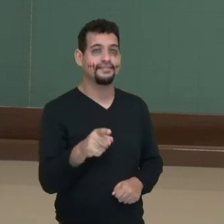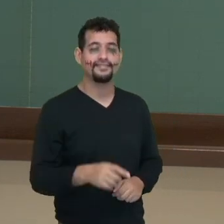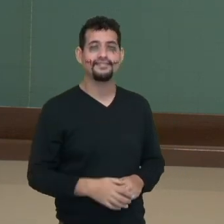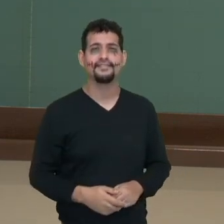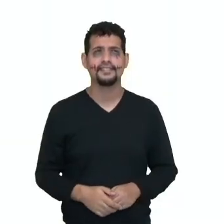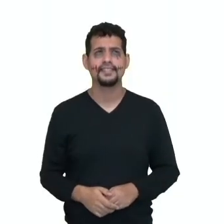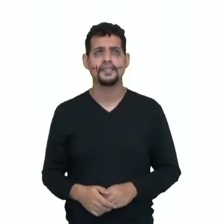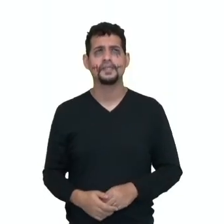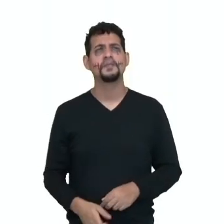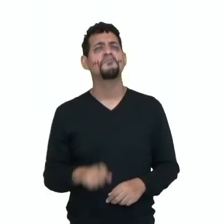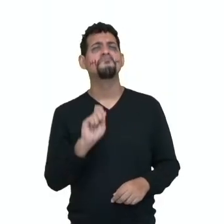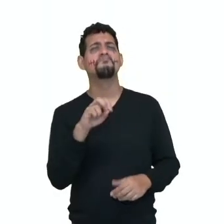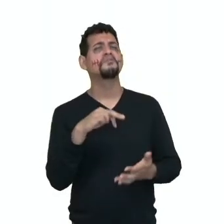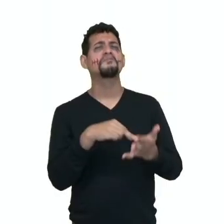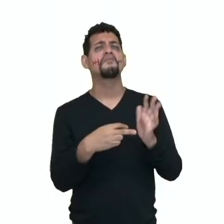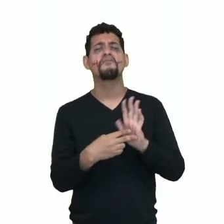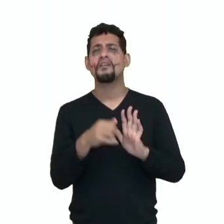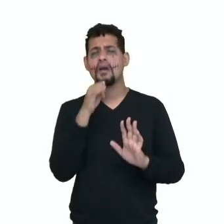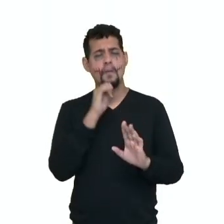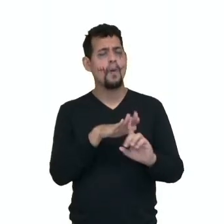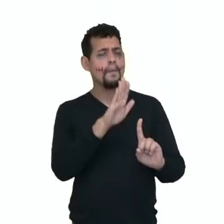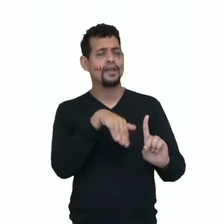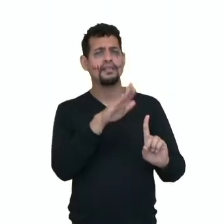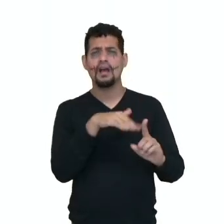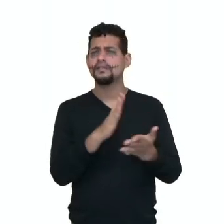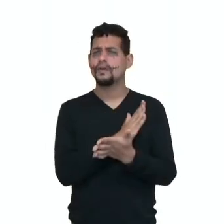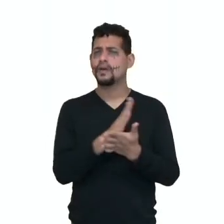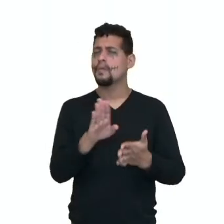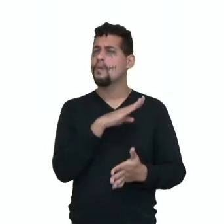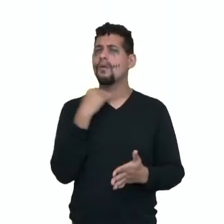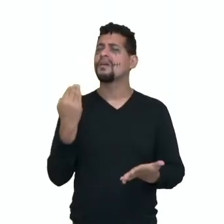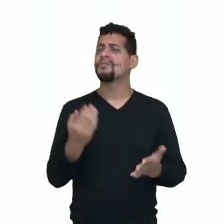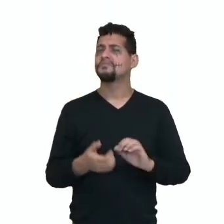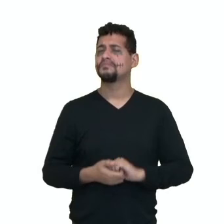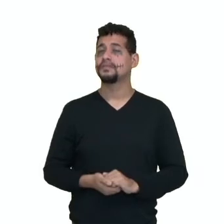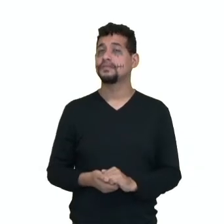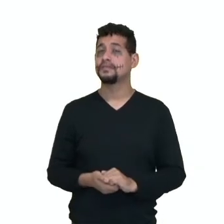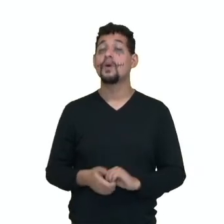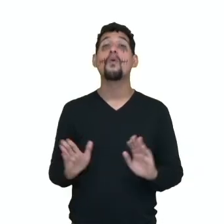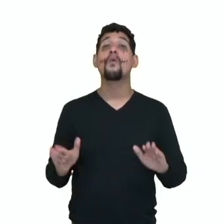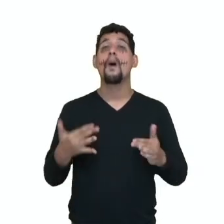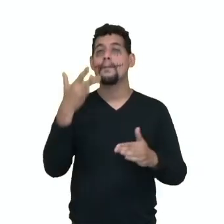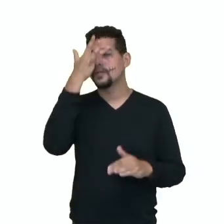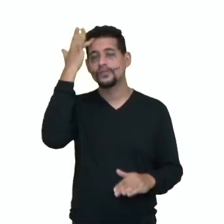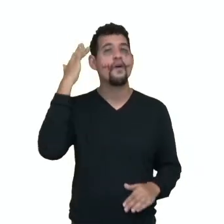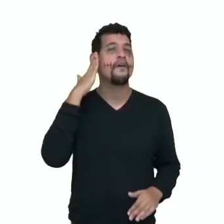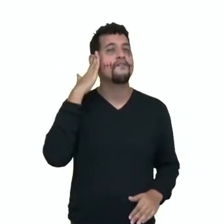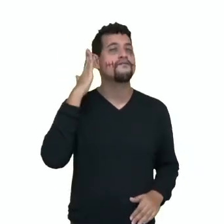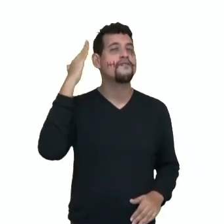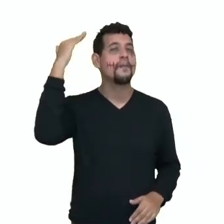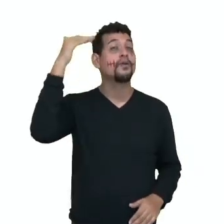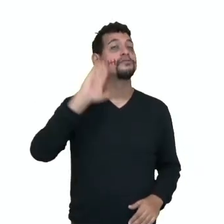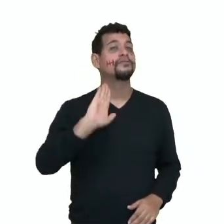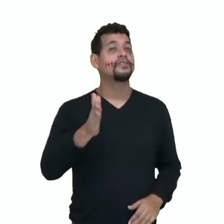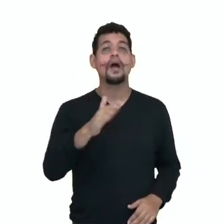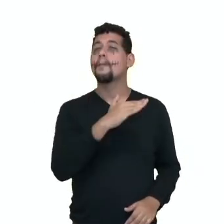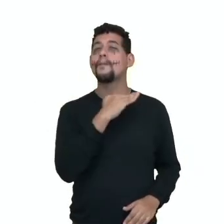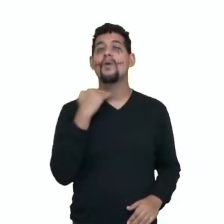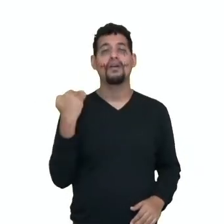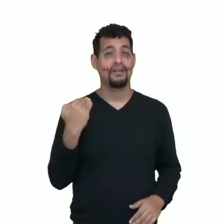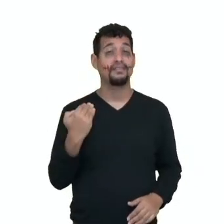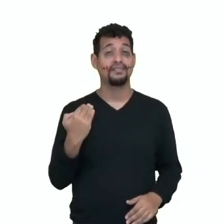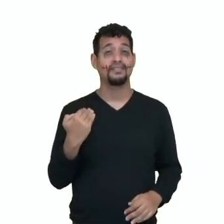Que te parece hacer um grande homenagem a alguém falecido? Que famoso já